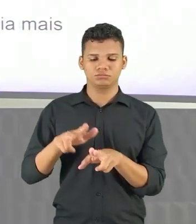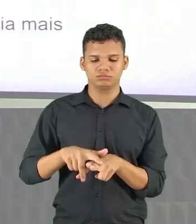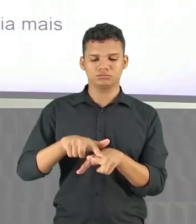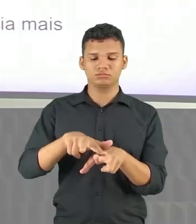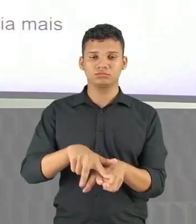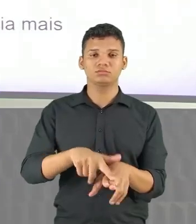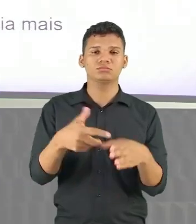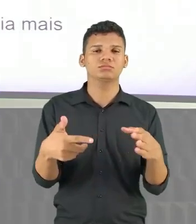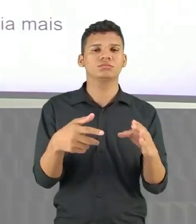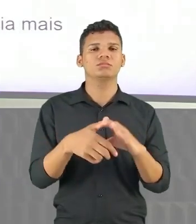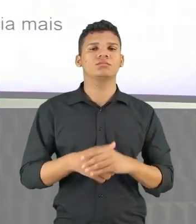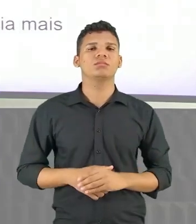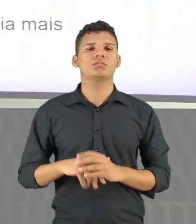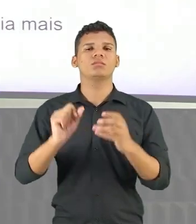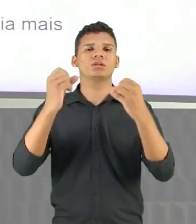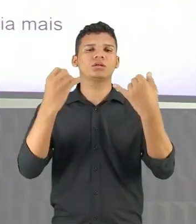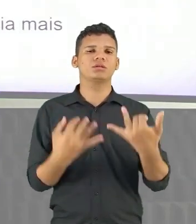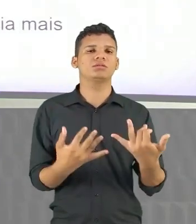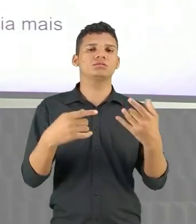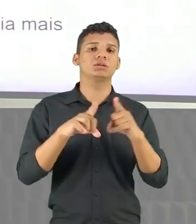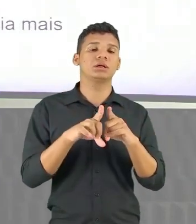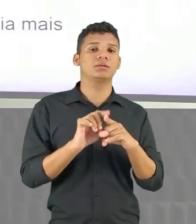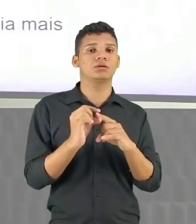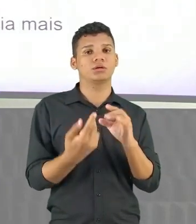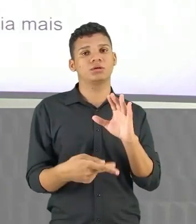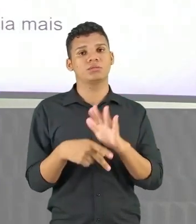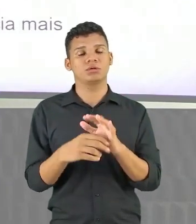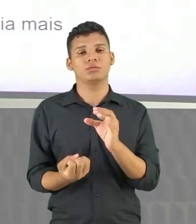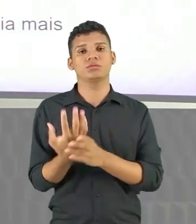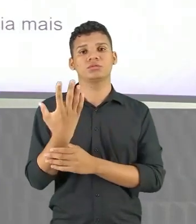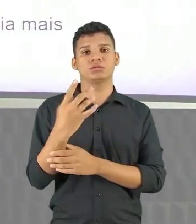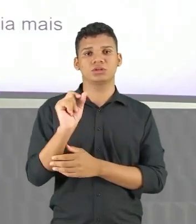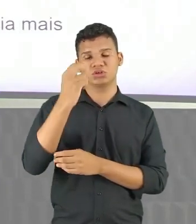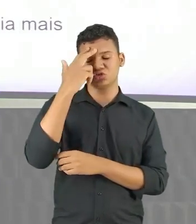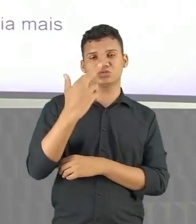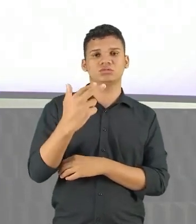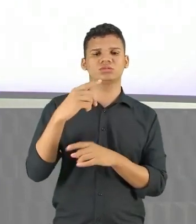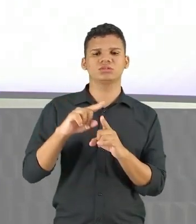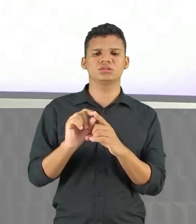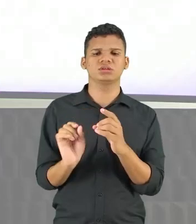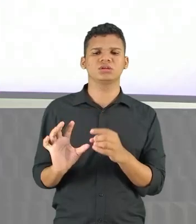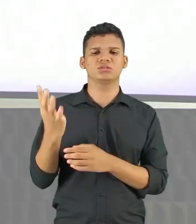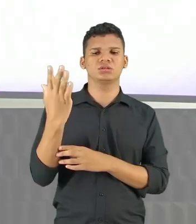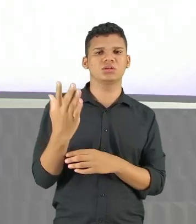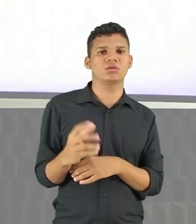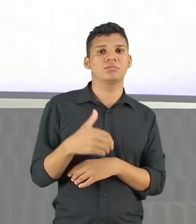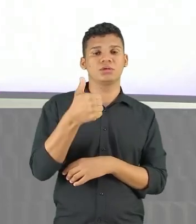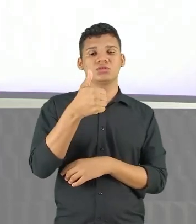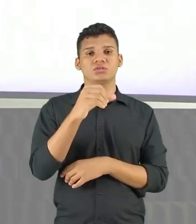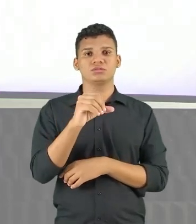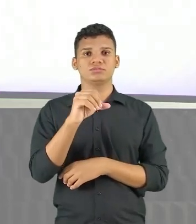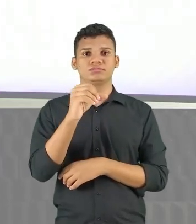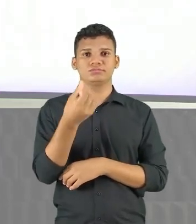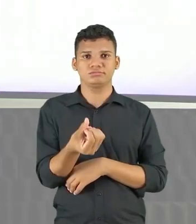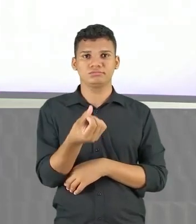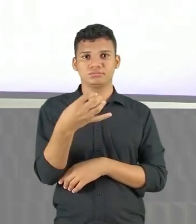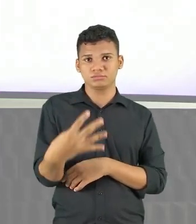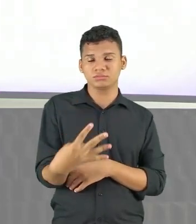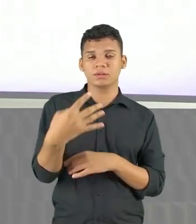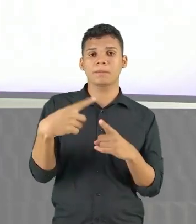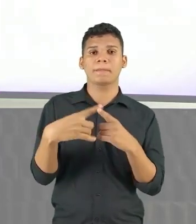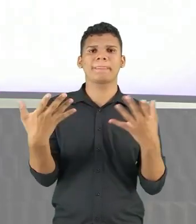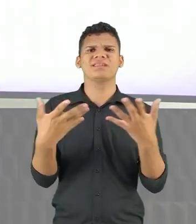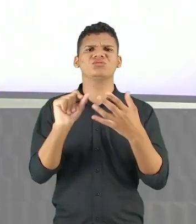essa descrição, fala do marco, né, na história do skate, que aconteceu em 1974, e aí vem fazendo